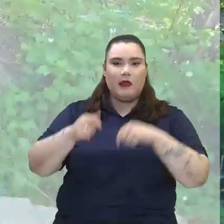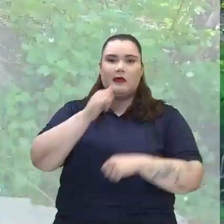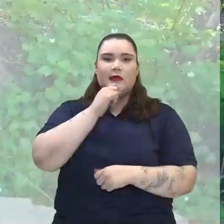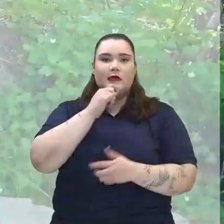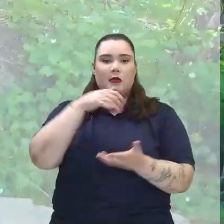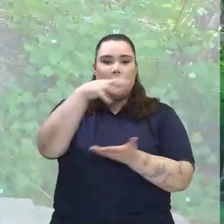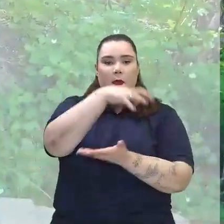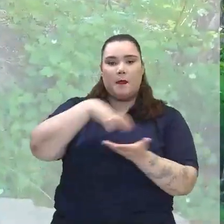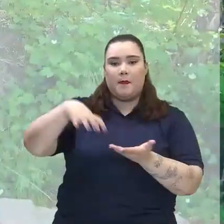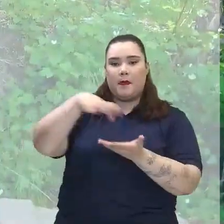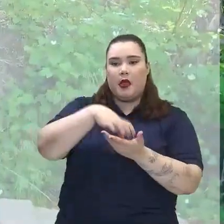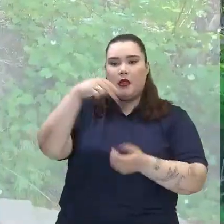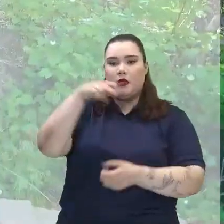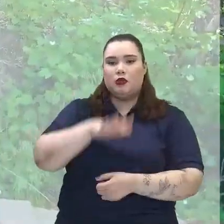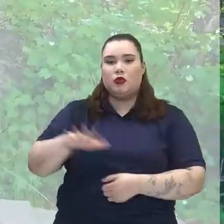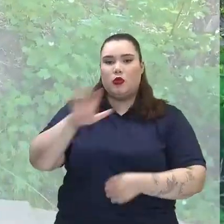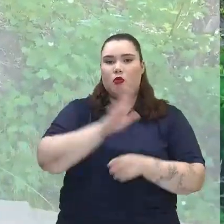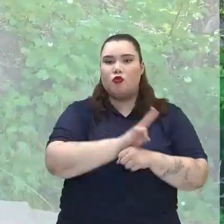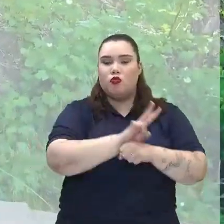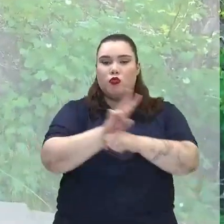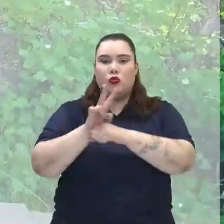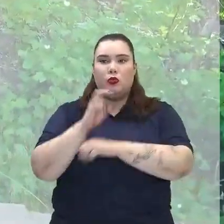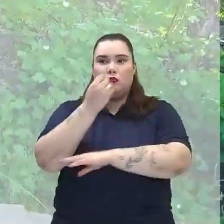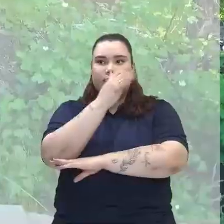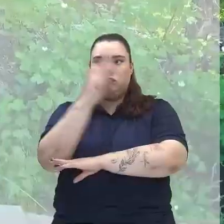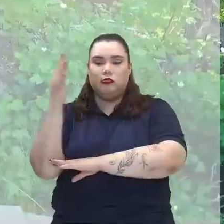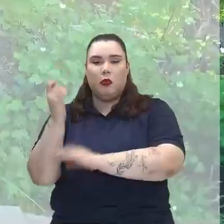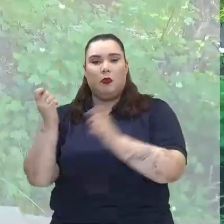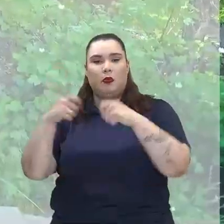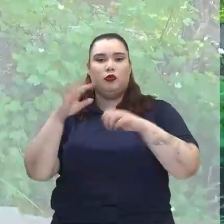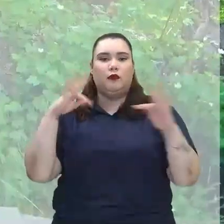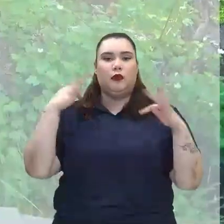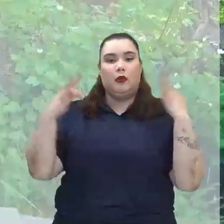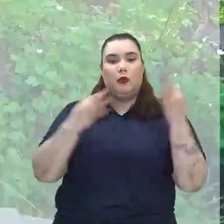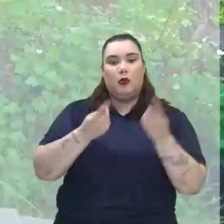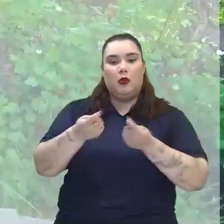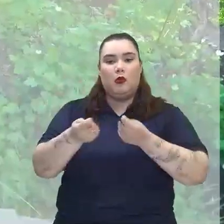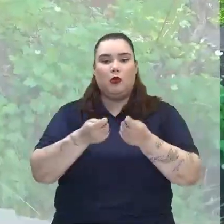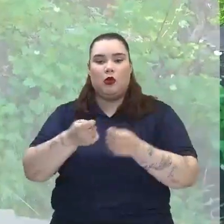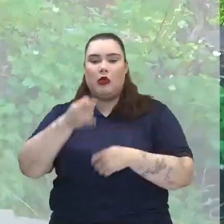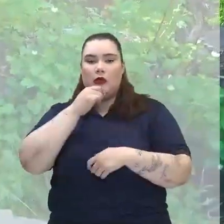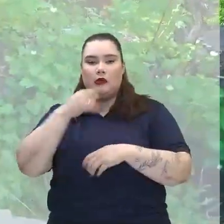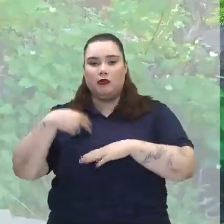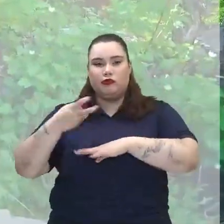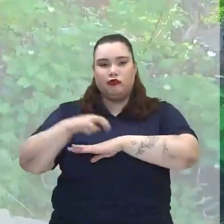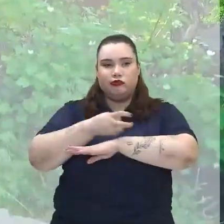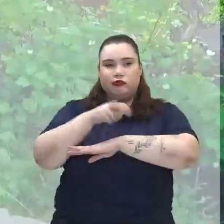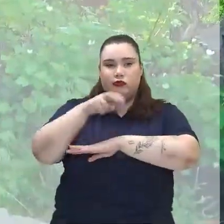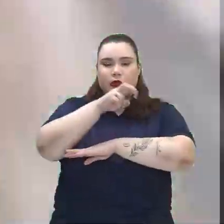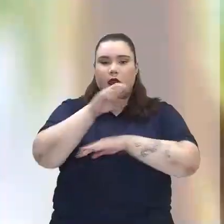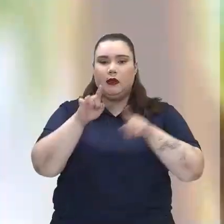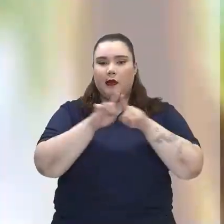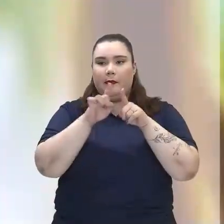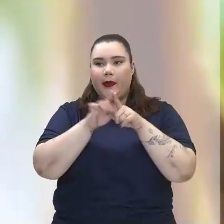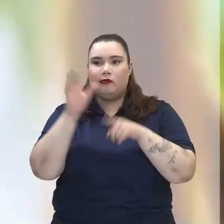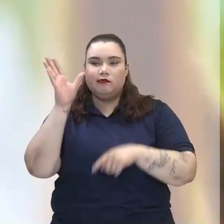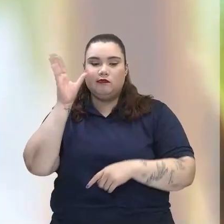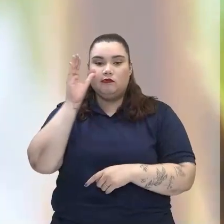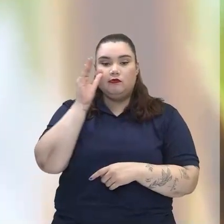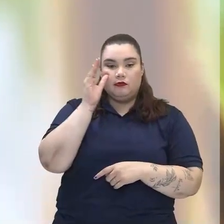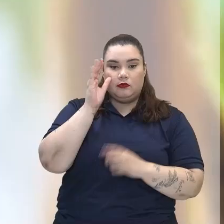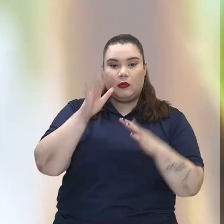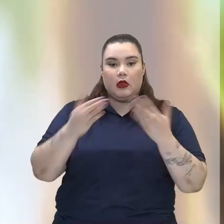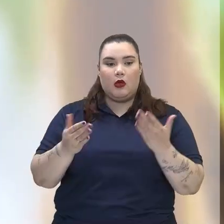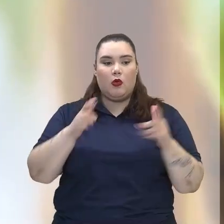nacionais protegem a biodiversidade e permitem o turismo controlado, como trilhas e observação da natureza. As